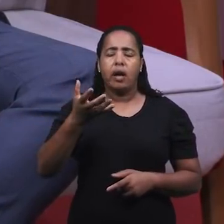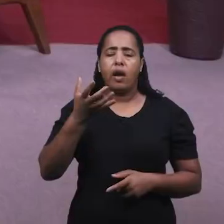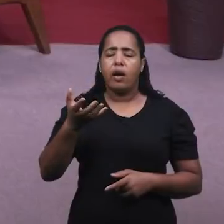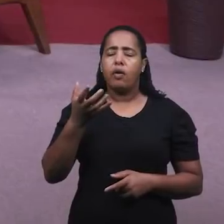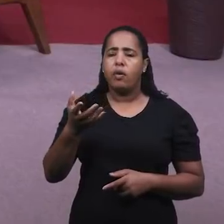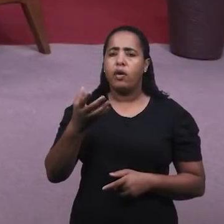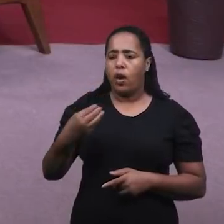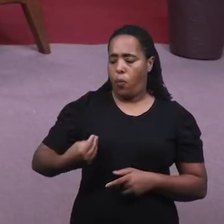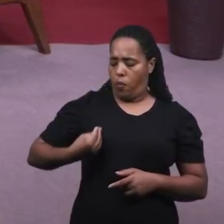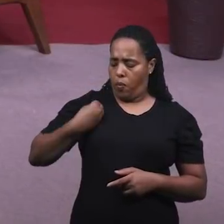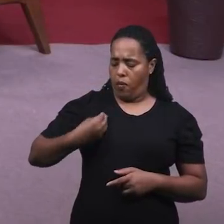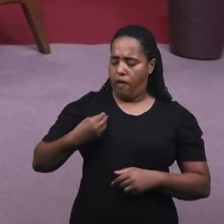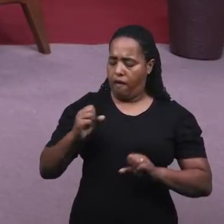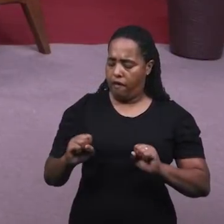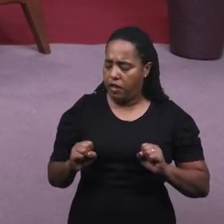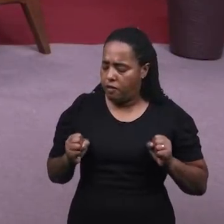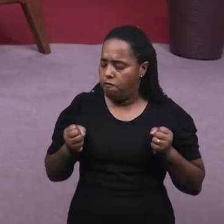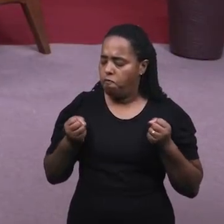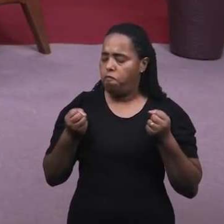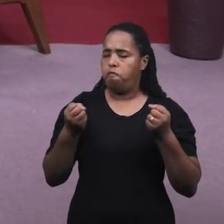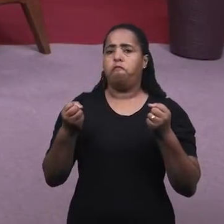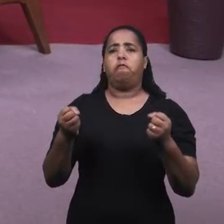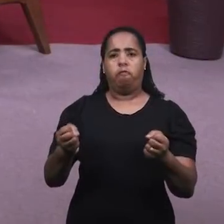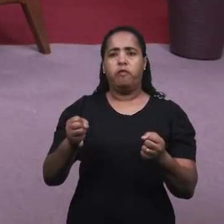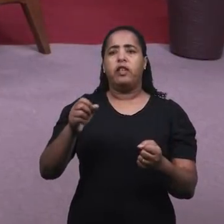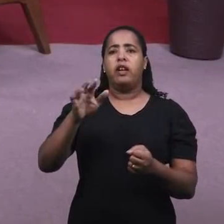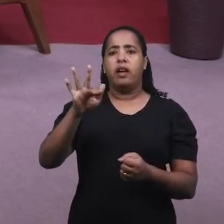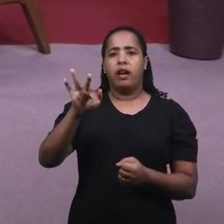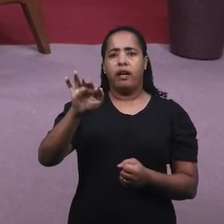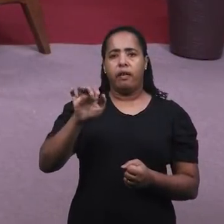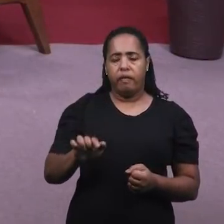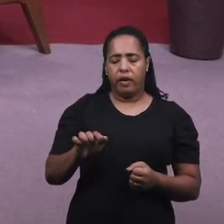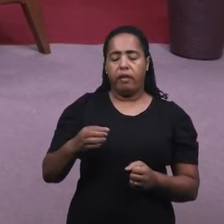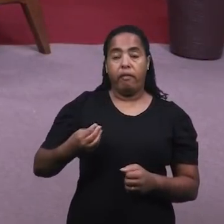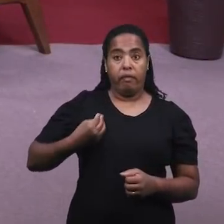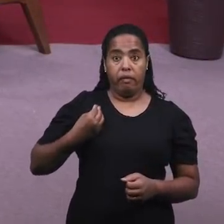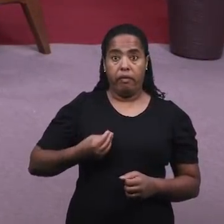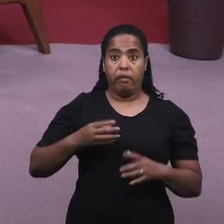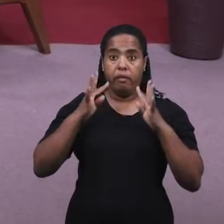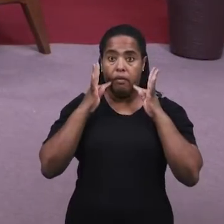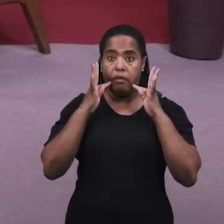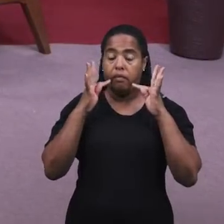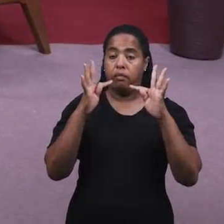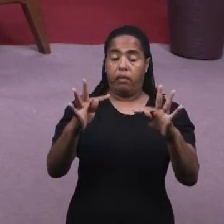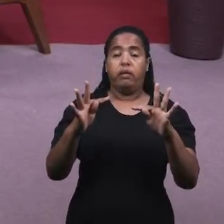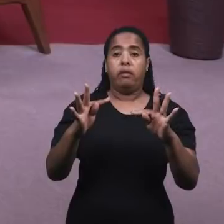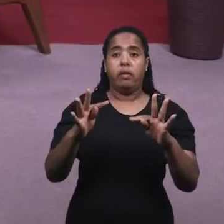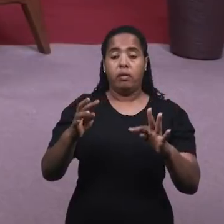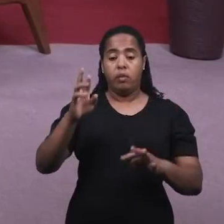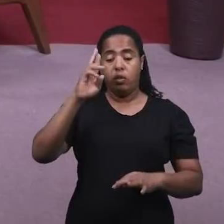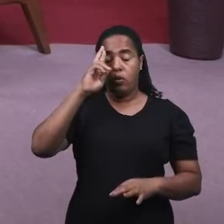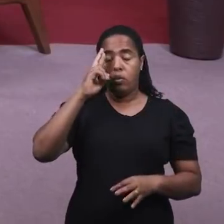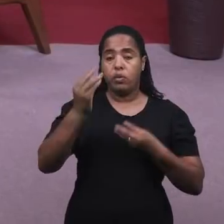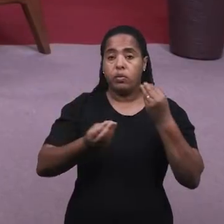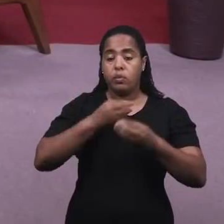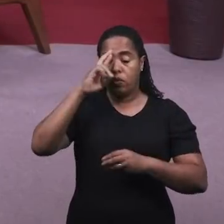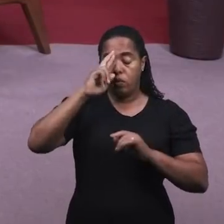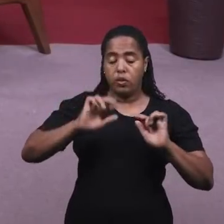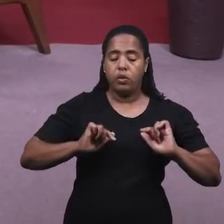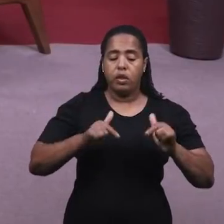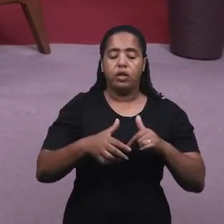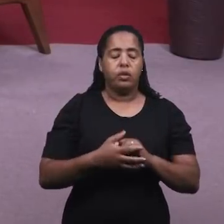vida dedicada à fé, uma vida de testemunho daquilo que o Senhor fez. E outra coisa muito